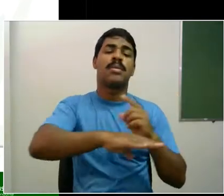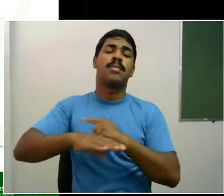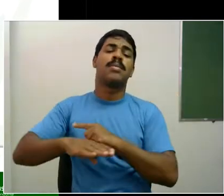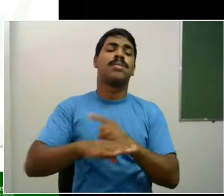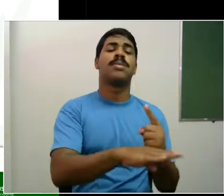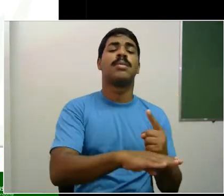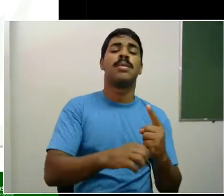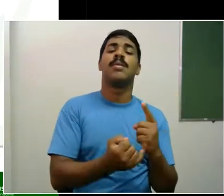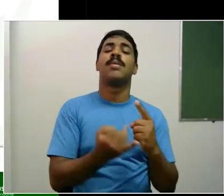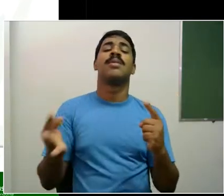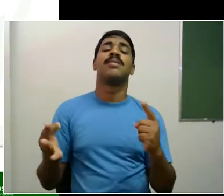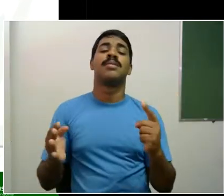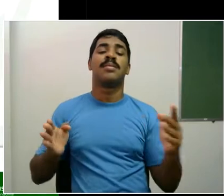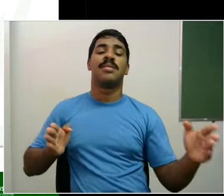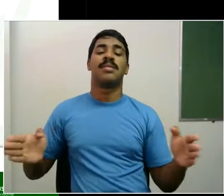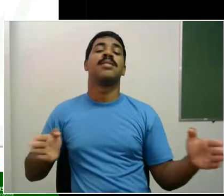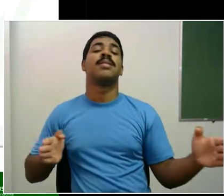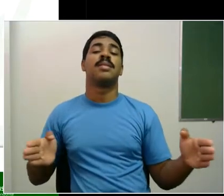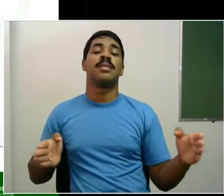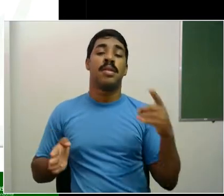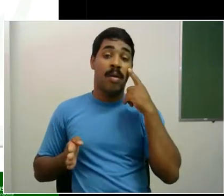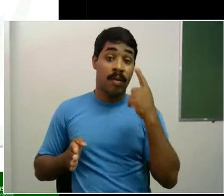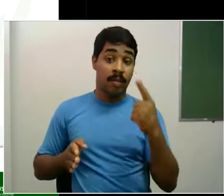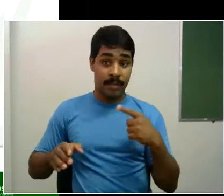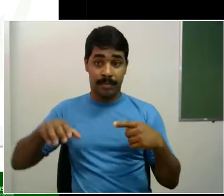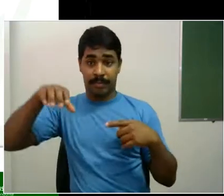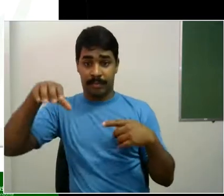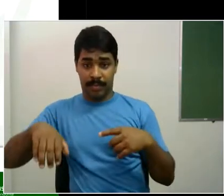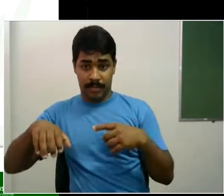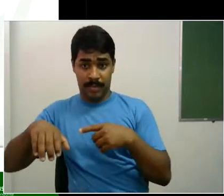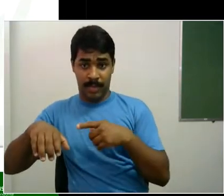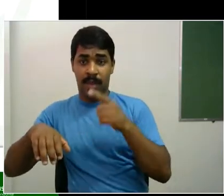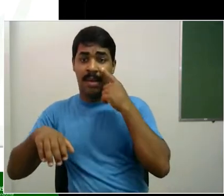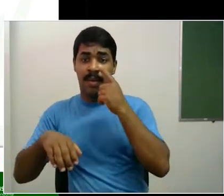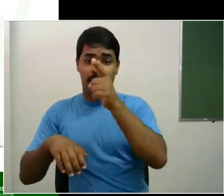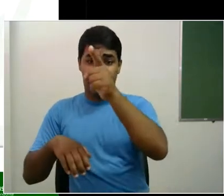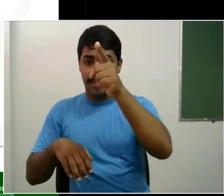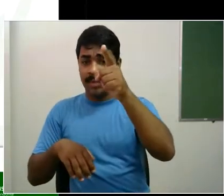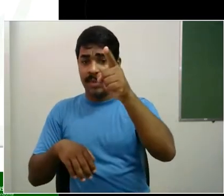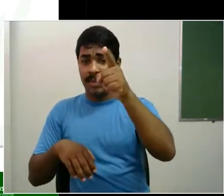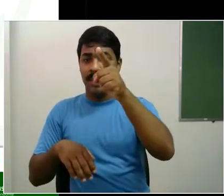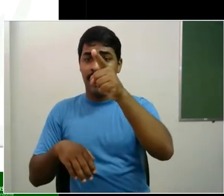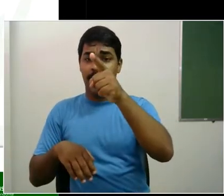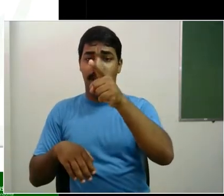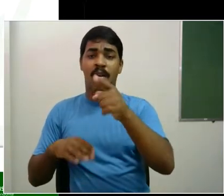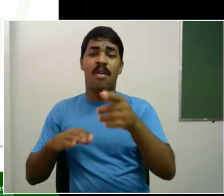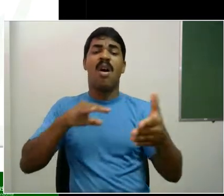final, menos a posição do posto 2, que é inicial,